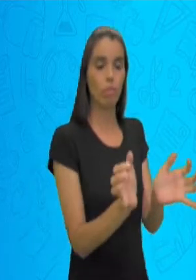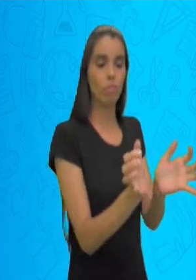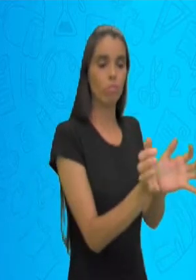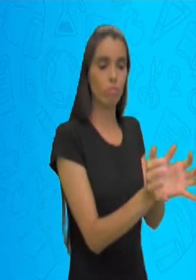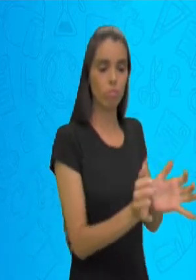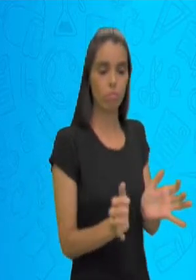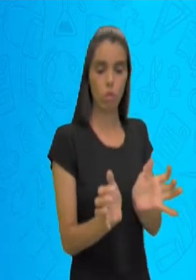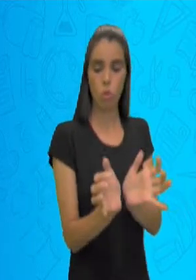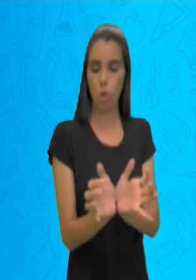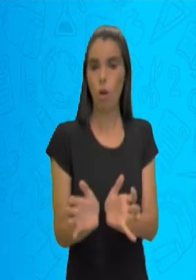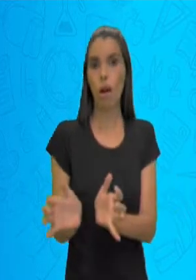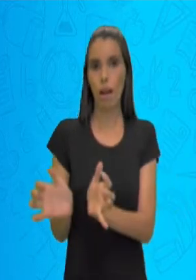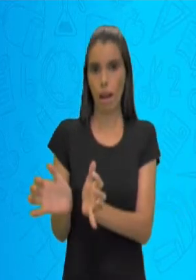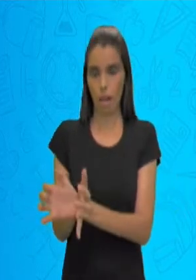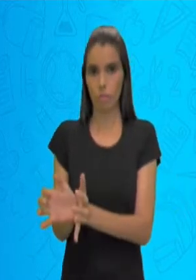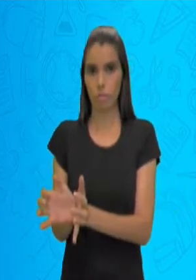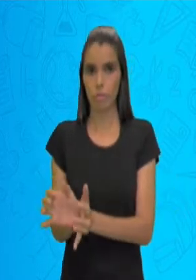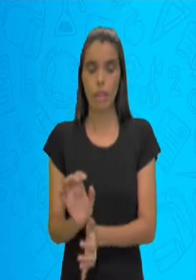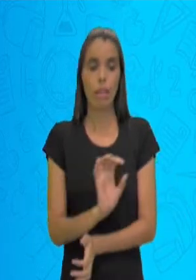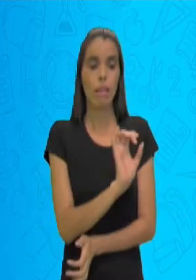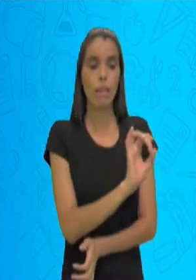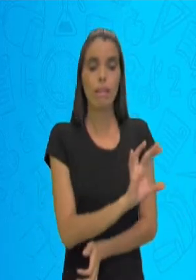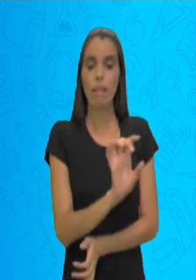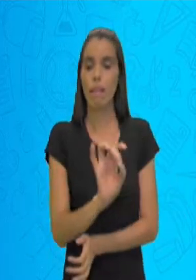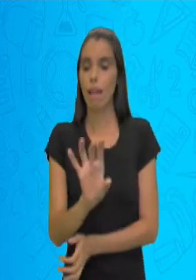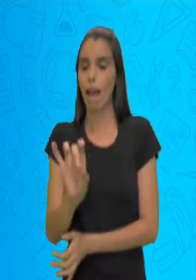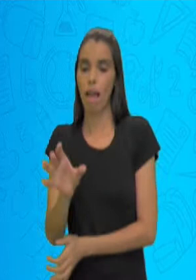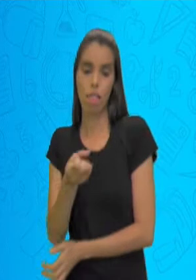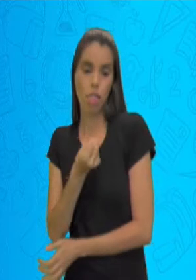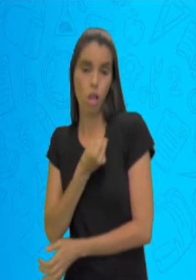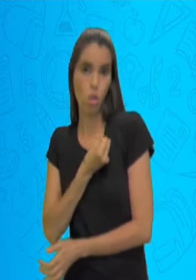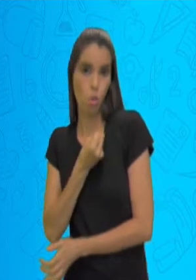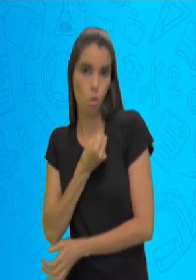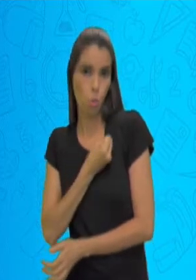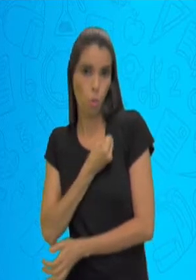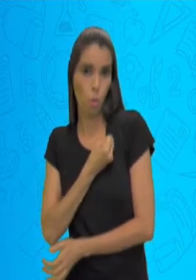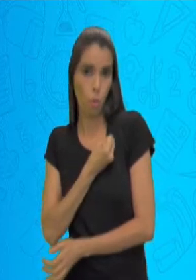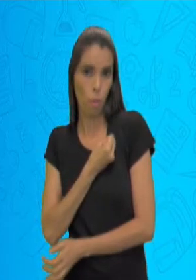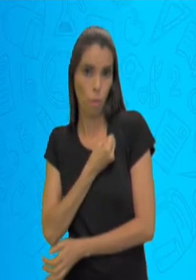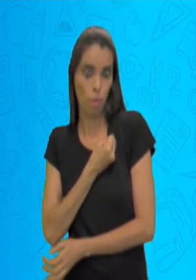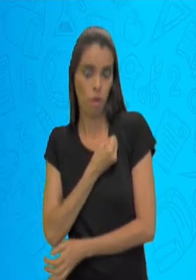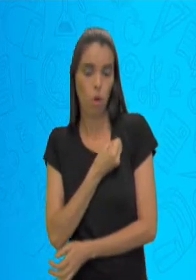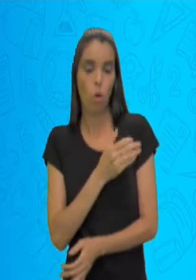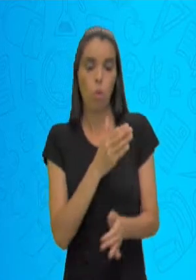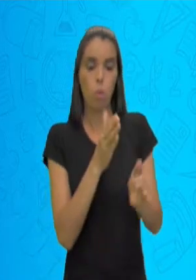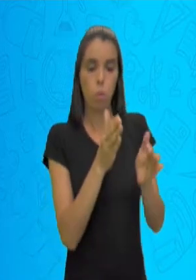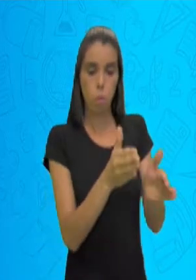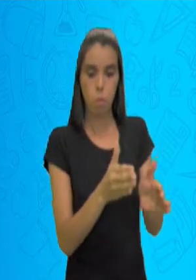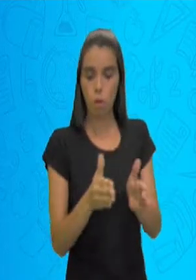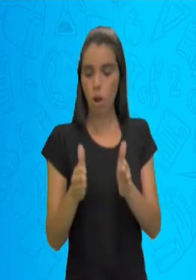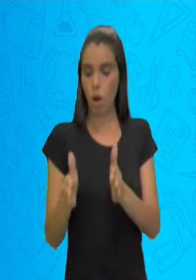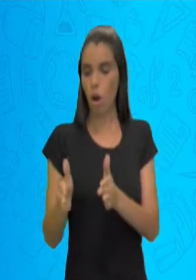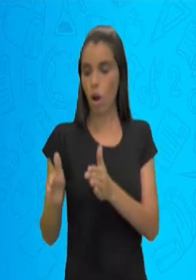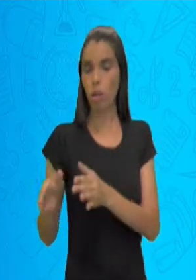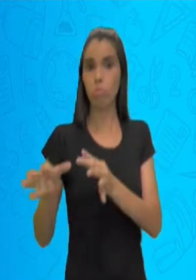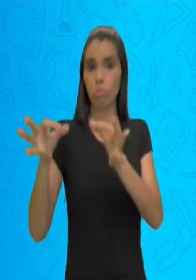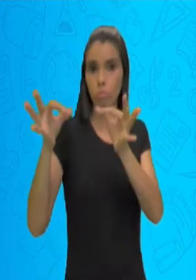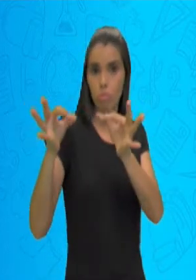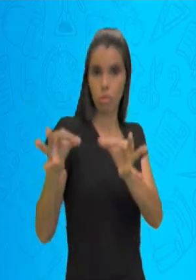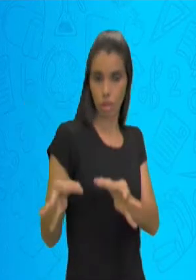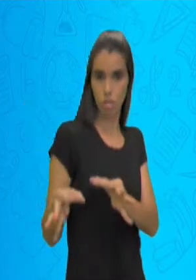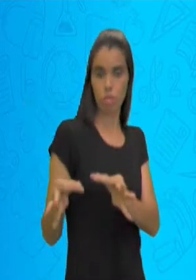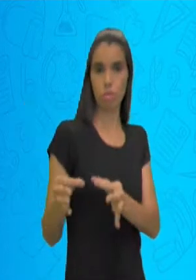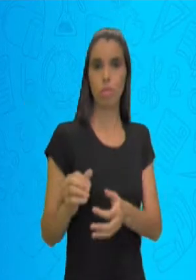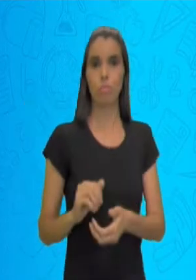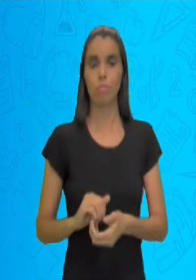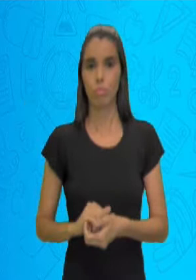quê? Porque cada algarismo, ele ocupa uma ordem. Então, nós vamos falar sobre a